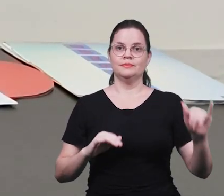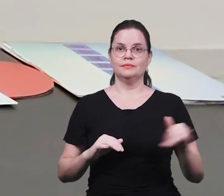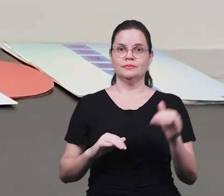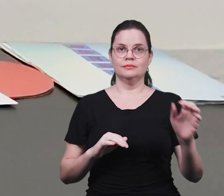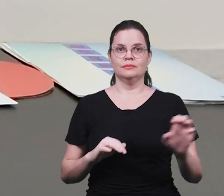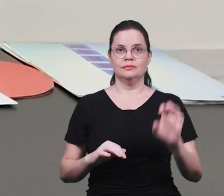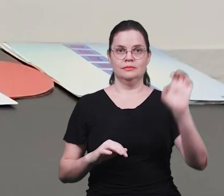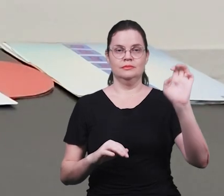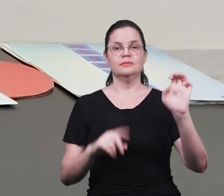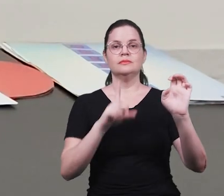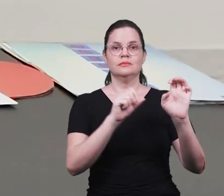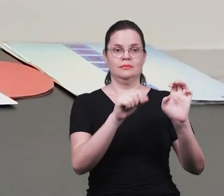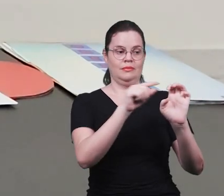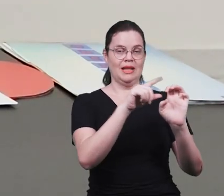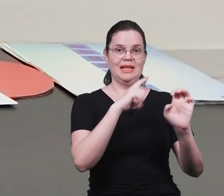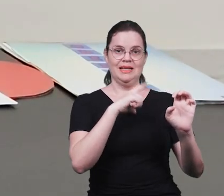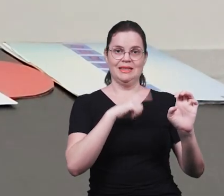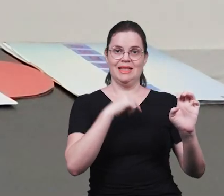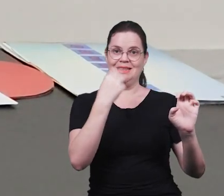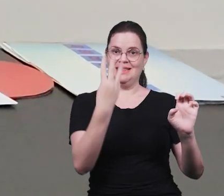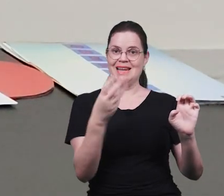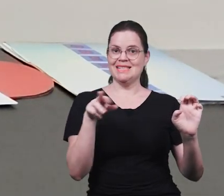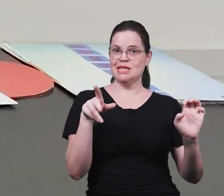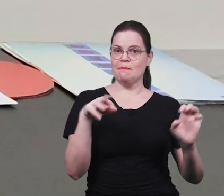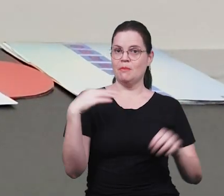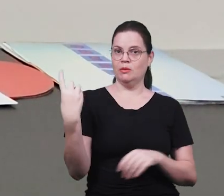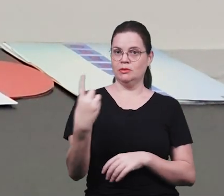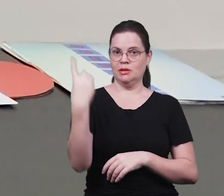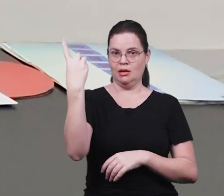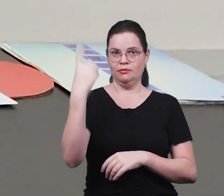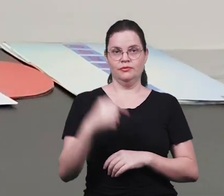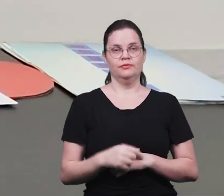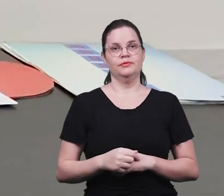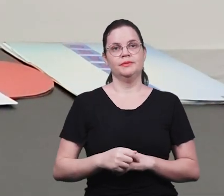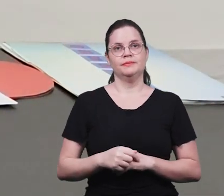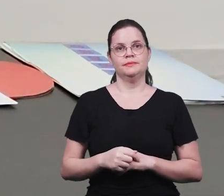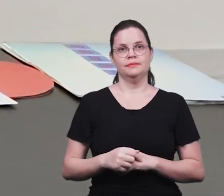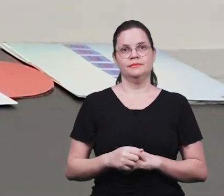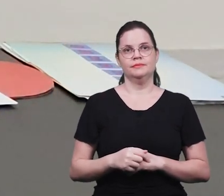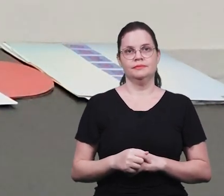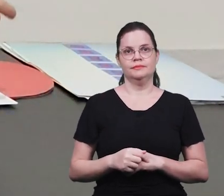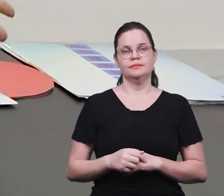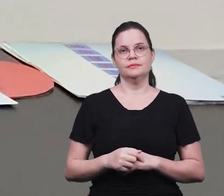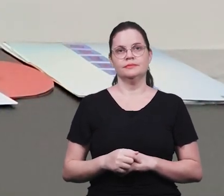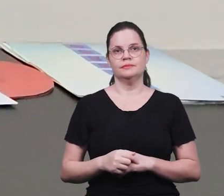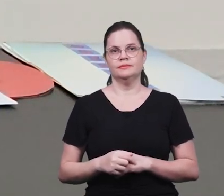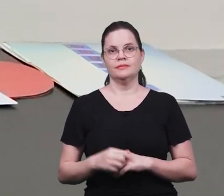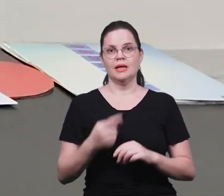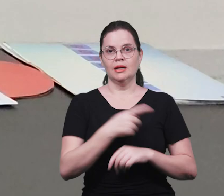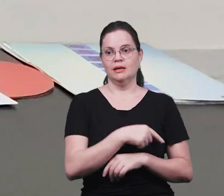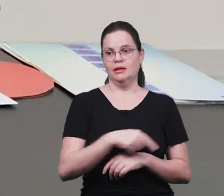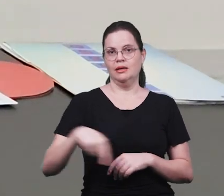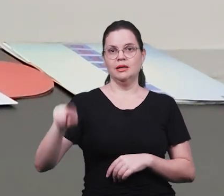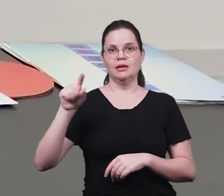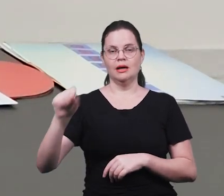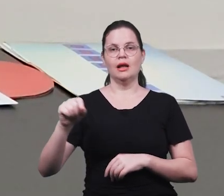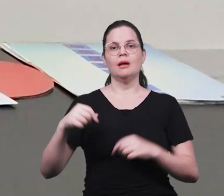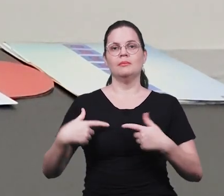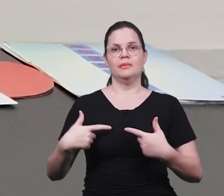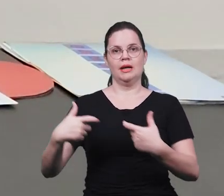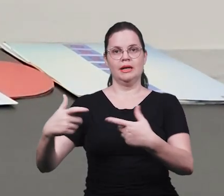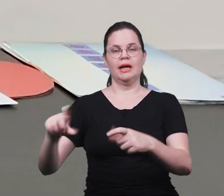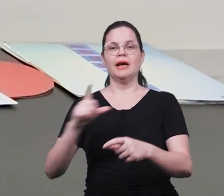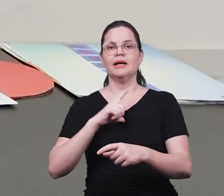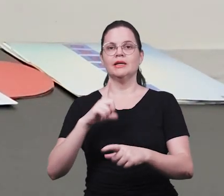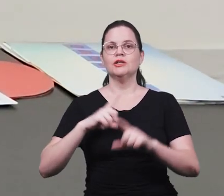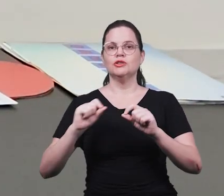ele um dia tem 3 filhos dele que são enviados para uma guerra, que é entre os filisteus e o povo de